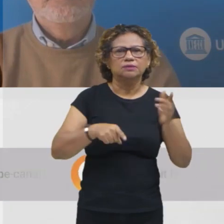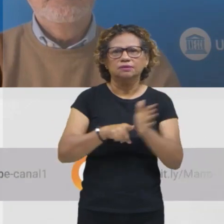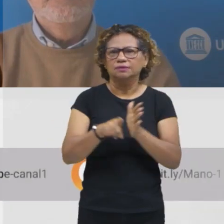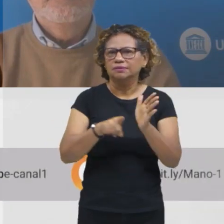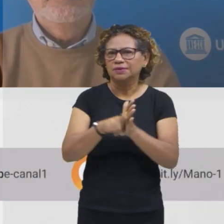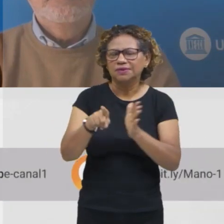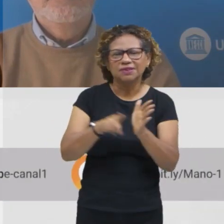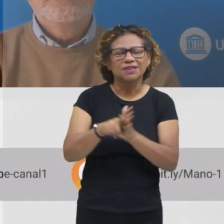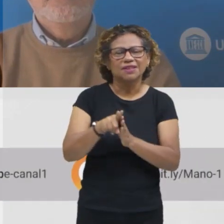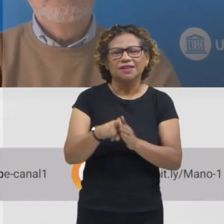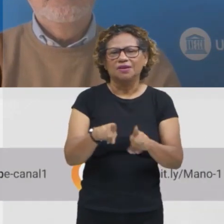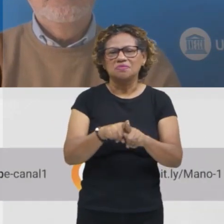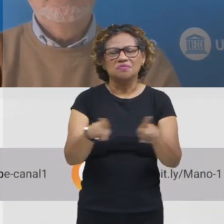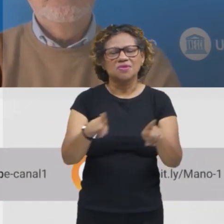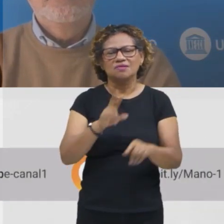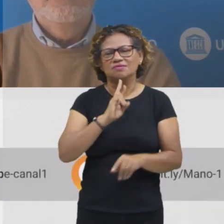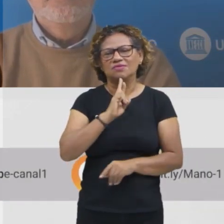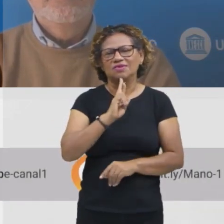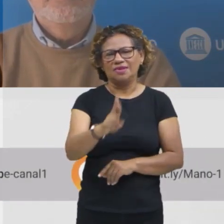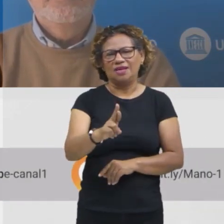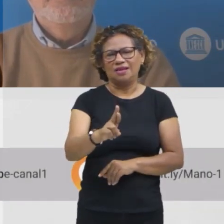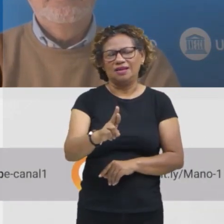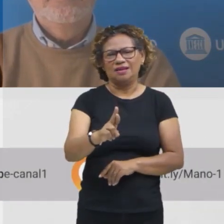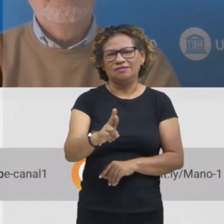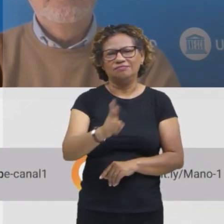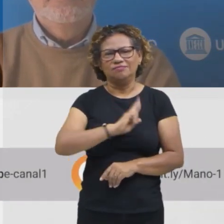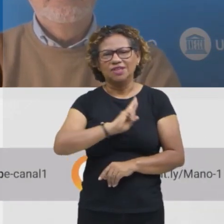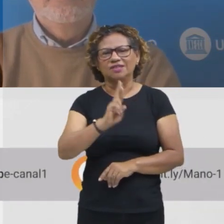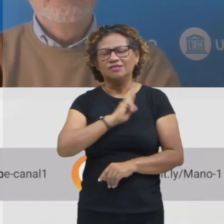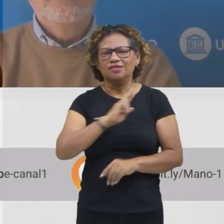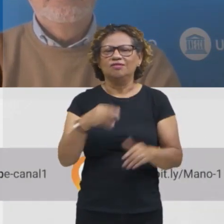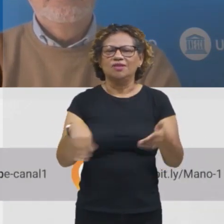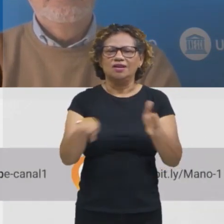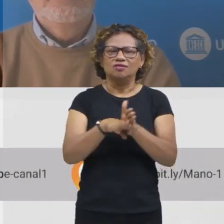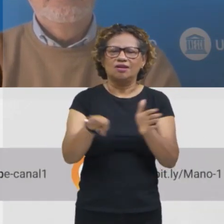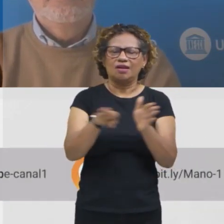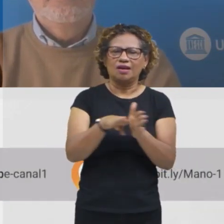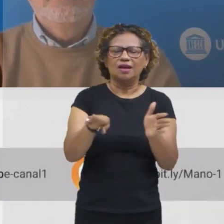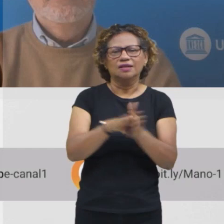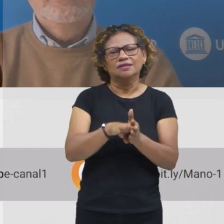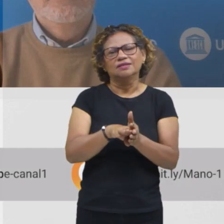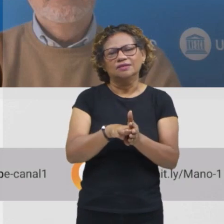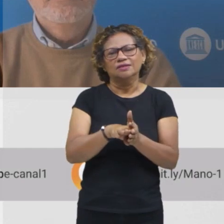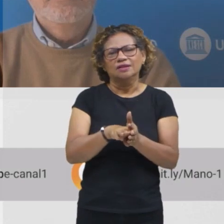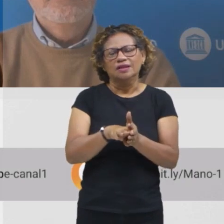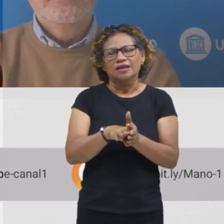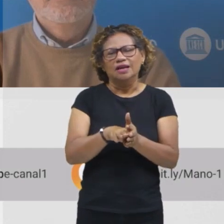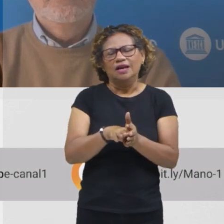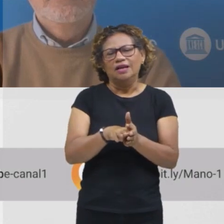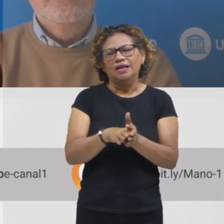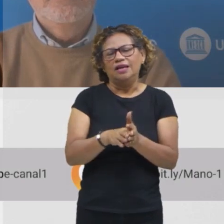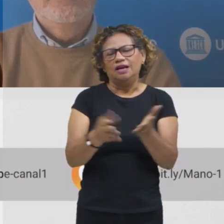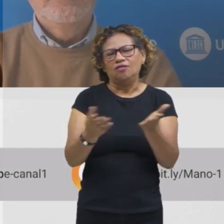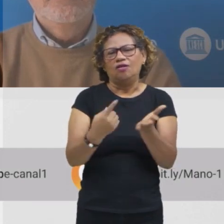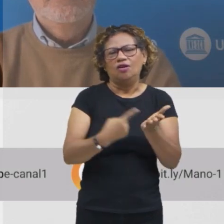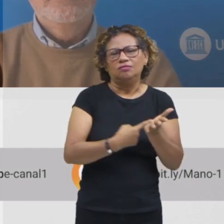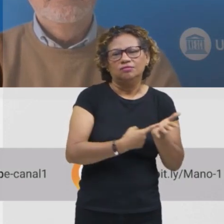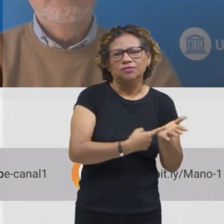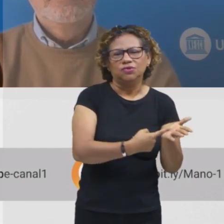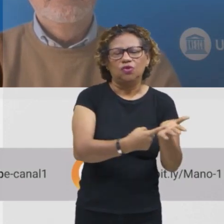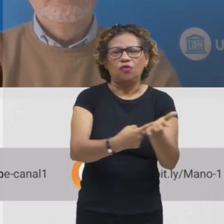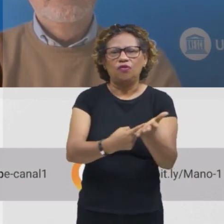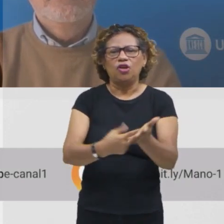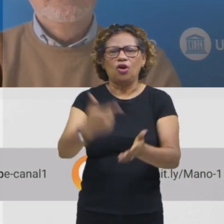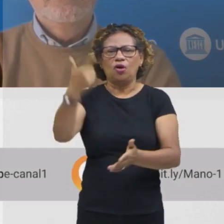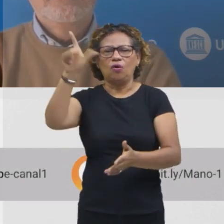ainda não puderam ser respondidas, as perguntas estão chegando e a gente estende aqui o convite para os